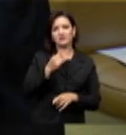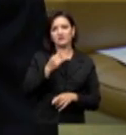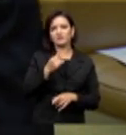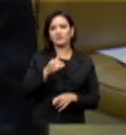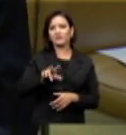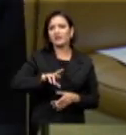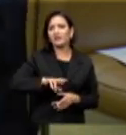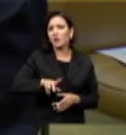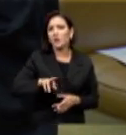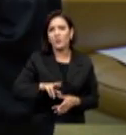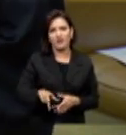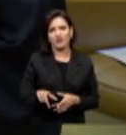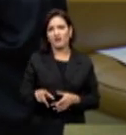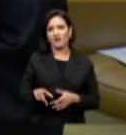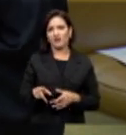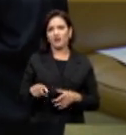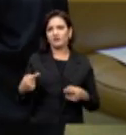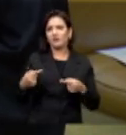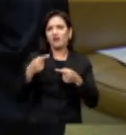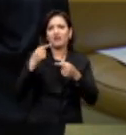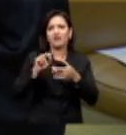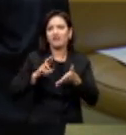cerne da questão que está sendo discutida aqui.